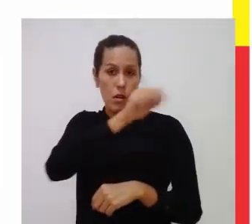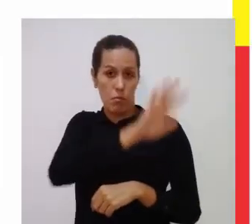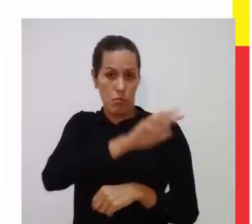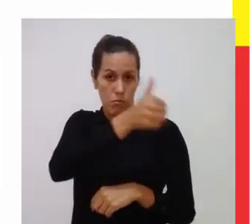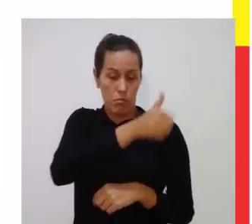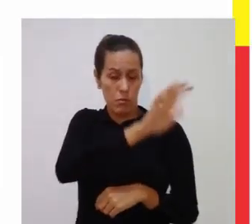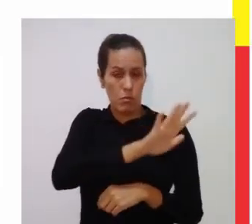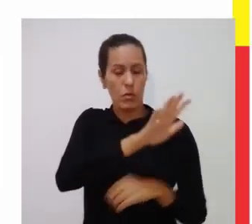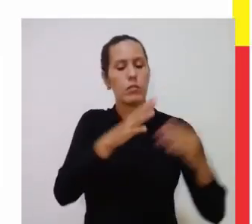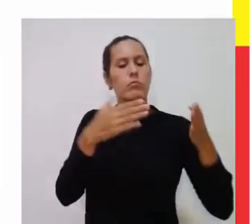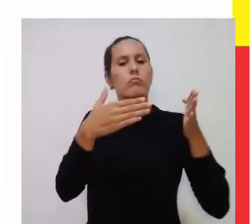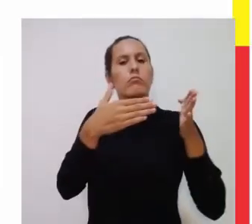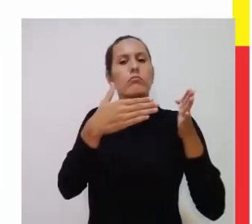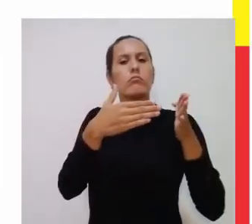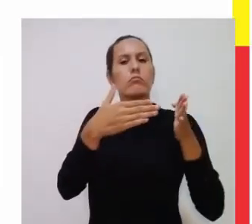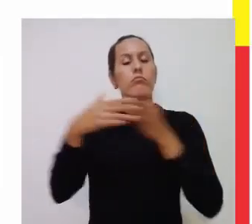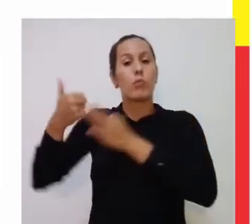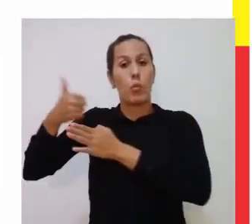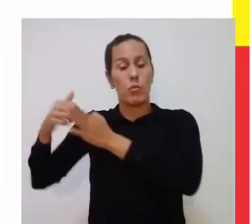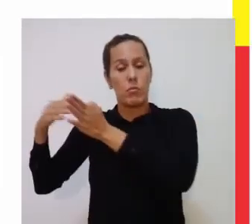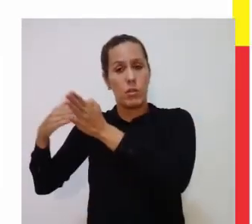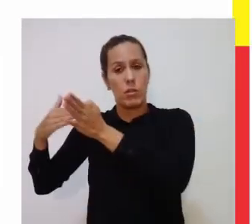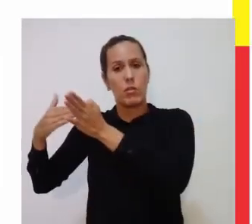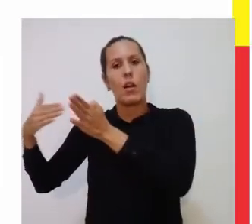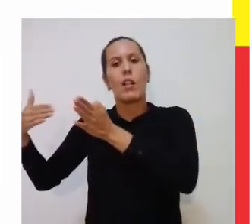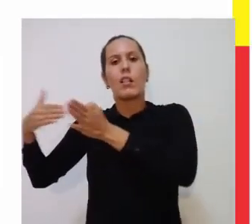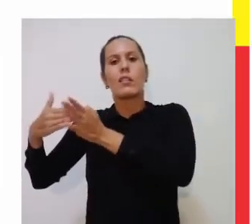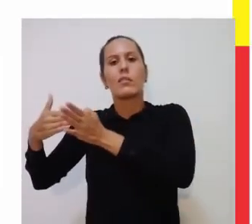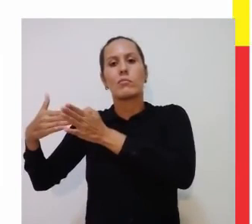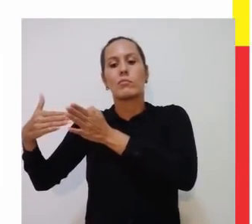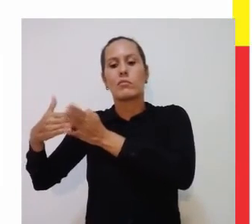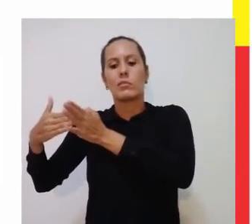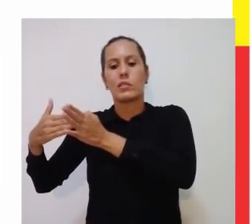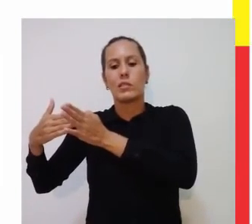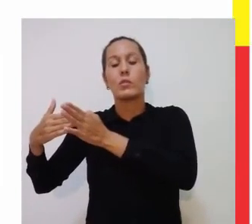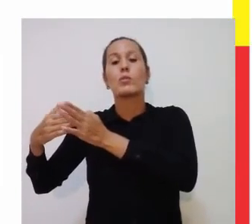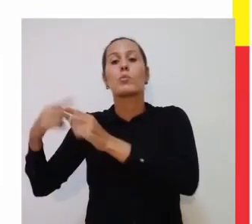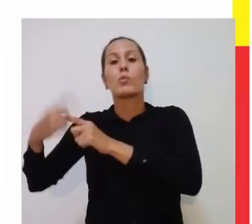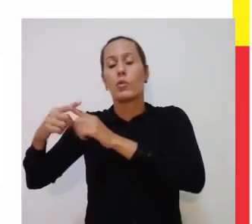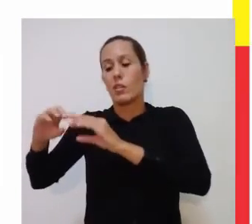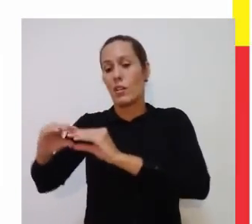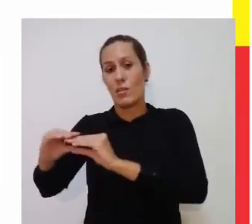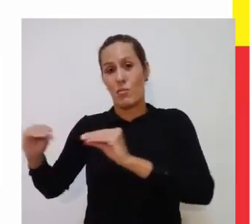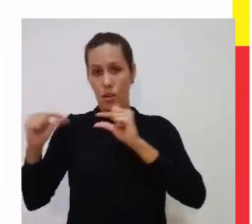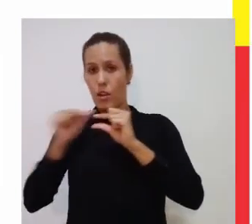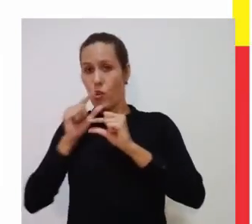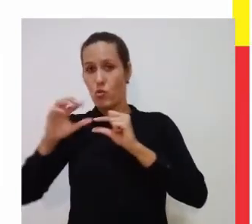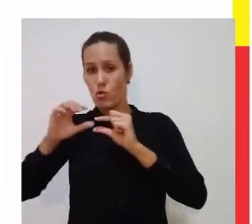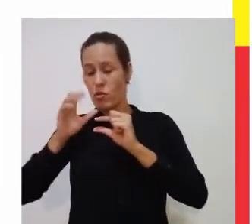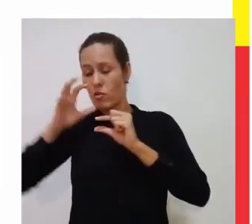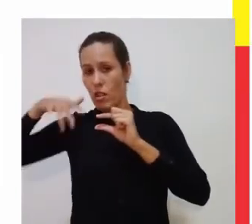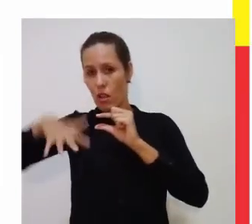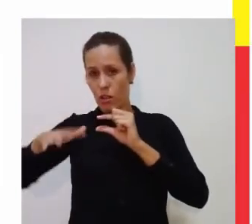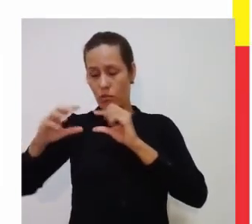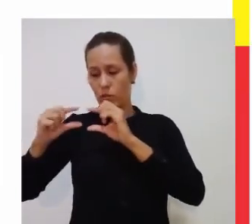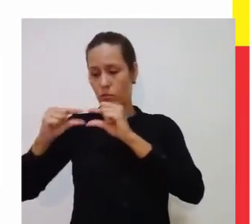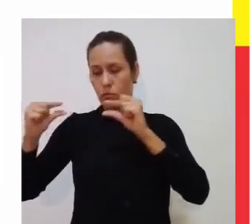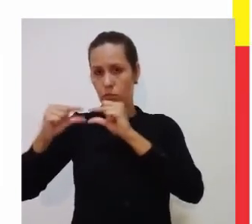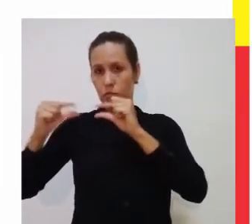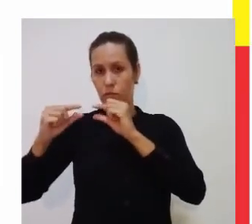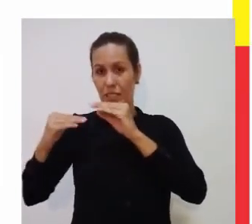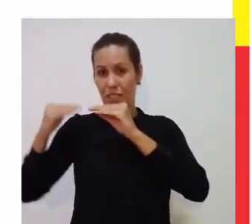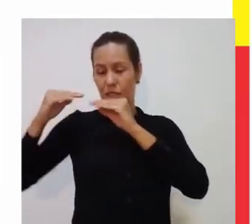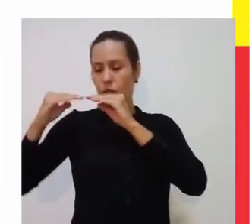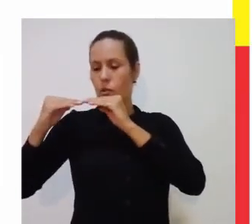começam a observar esses limites que são chamados limites divergentes. Então, embaixo está a lava, acima estão as duas placas